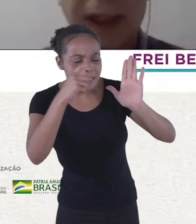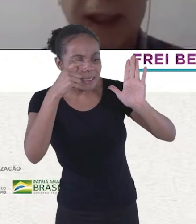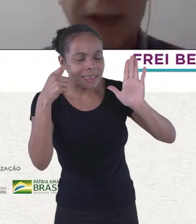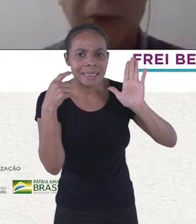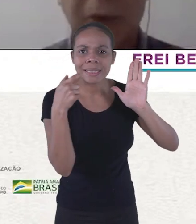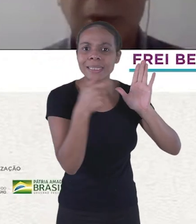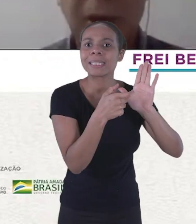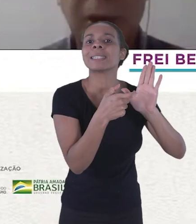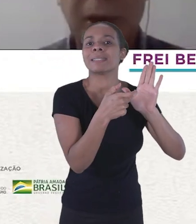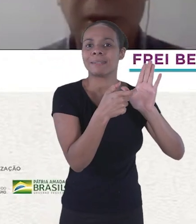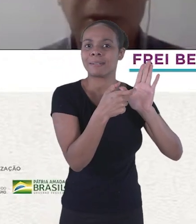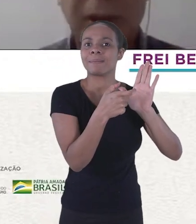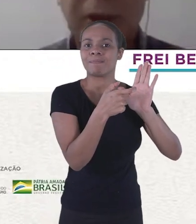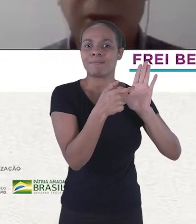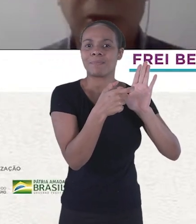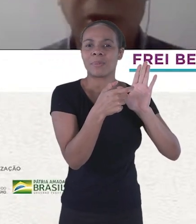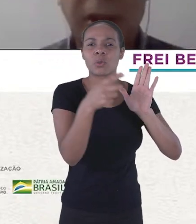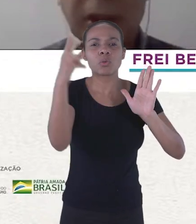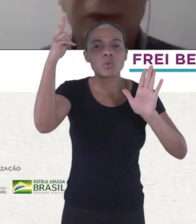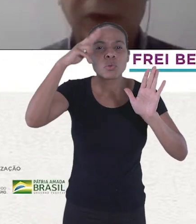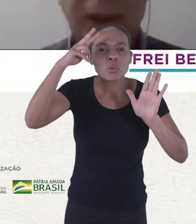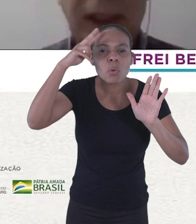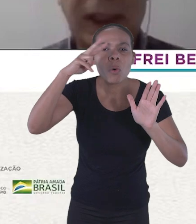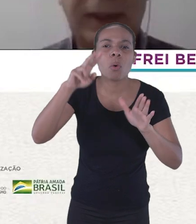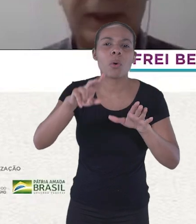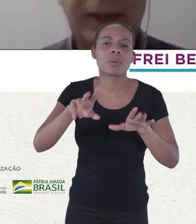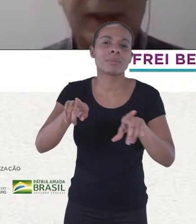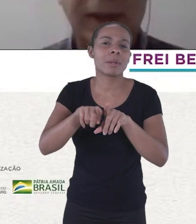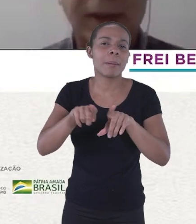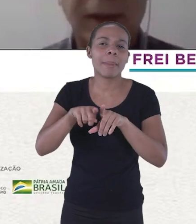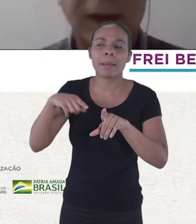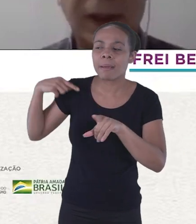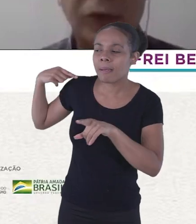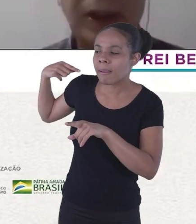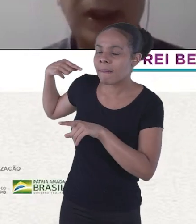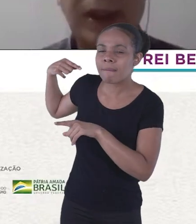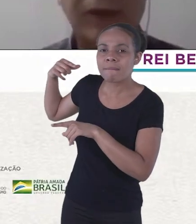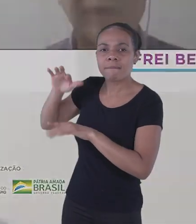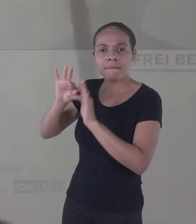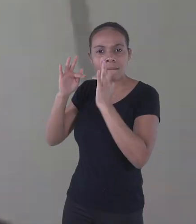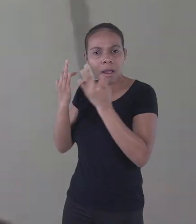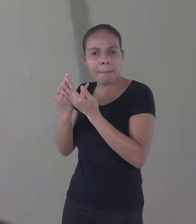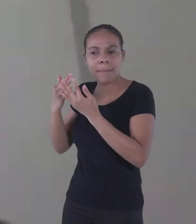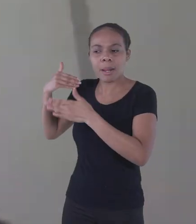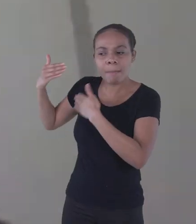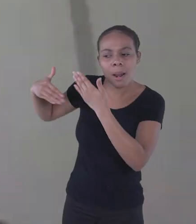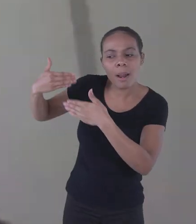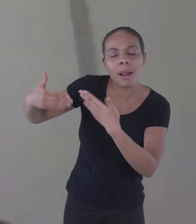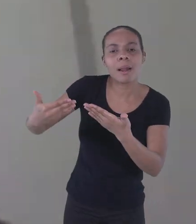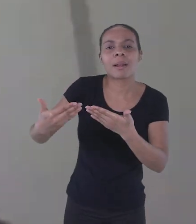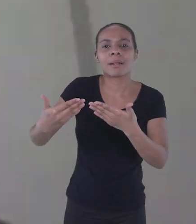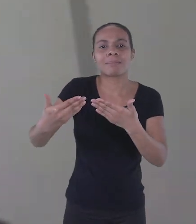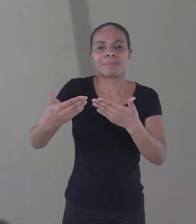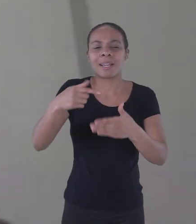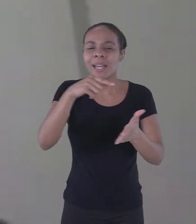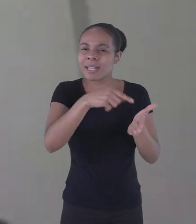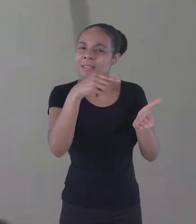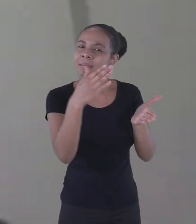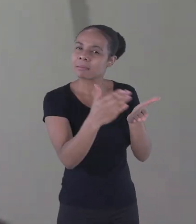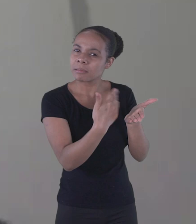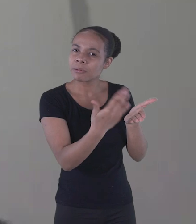histórico, literário, de trajetórias familiares, etc. Isso enriquece extremamente o livro, porque,